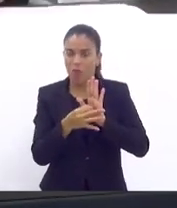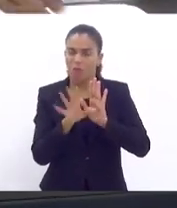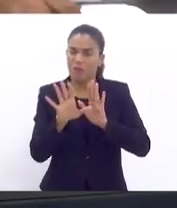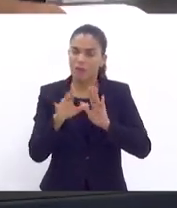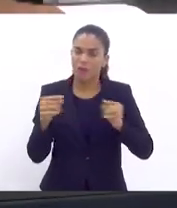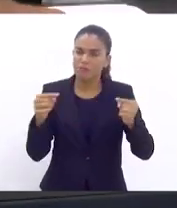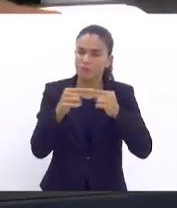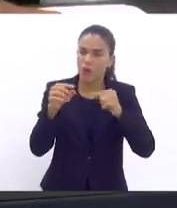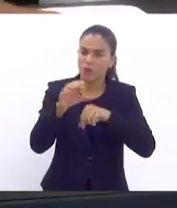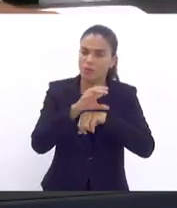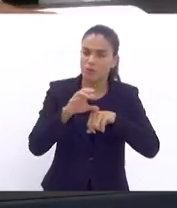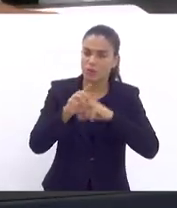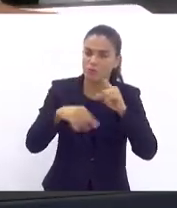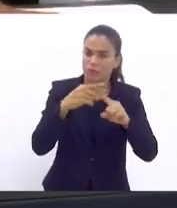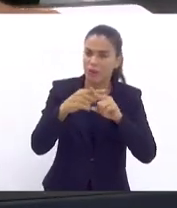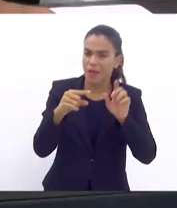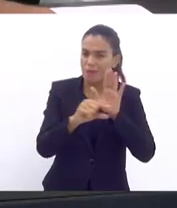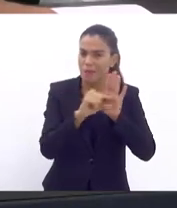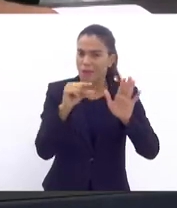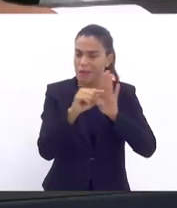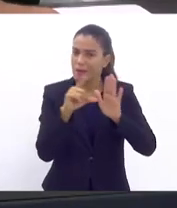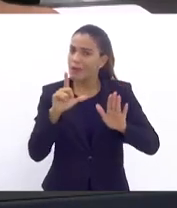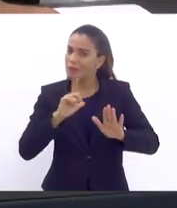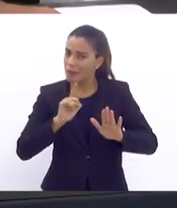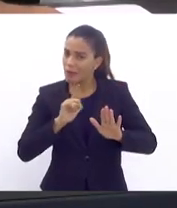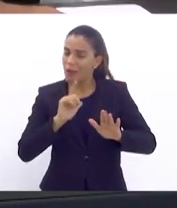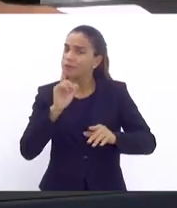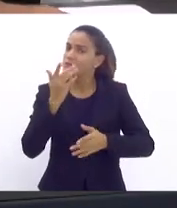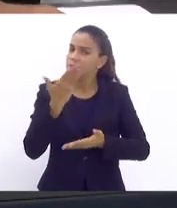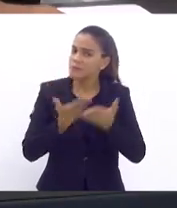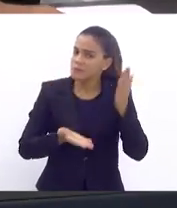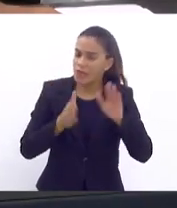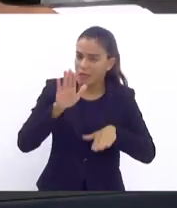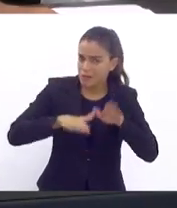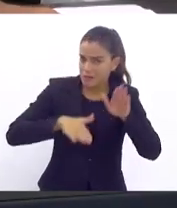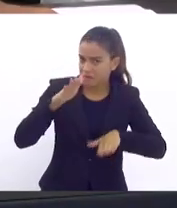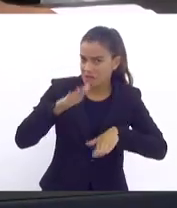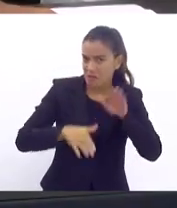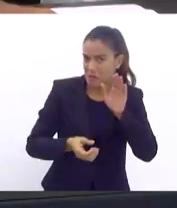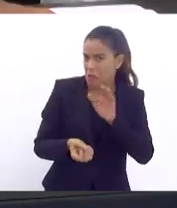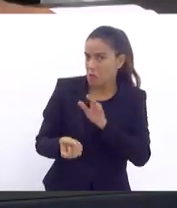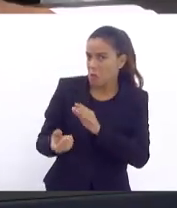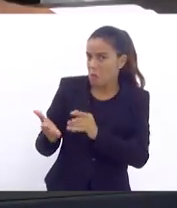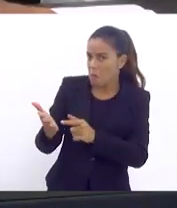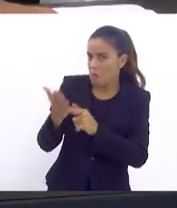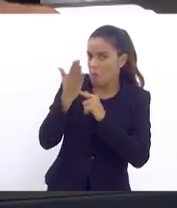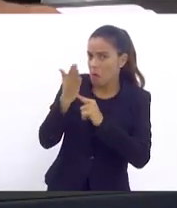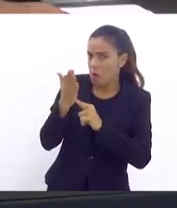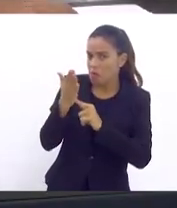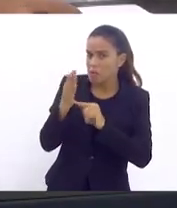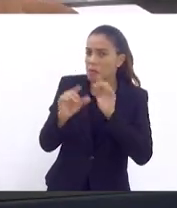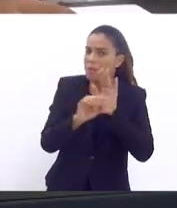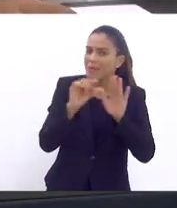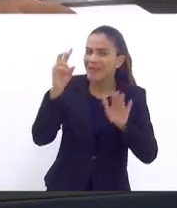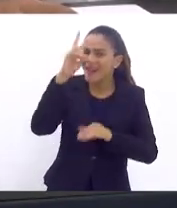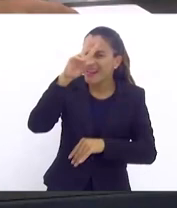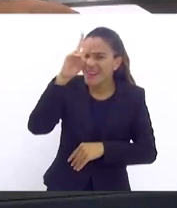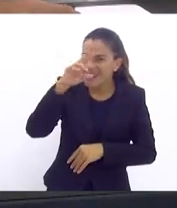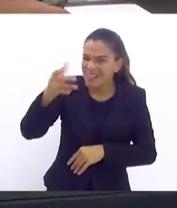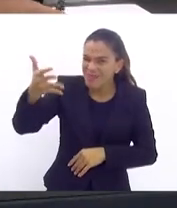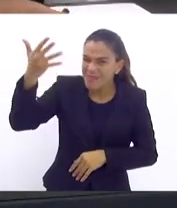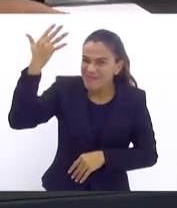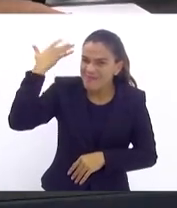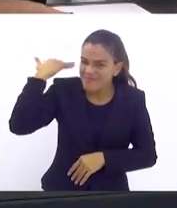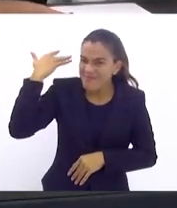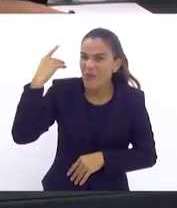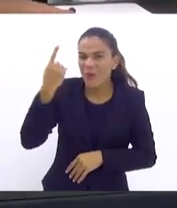mas às vezes às vezes vem às vezes não vem o inteiro teor das emendas lembra vossa excelência que isso